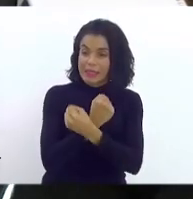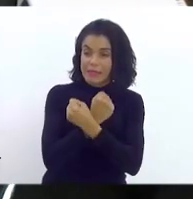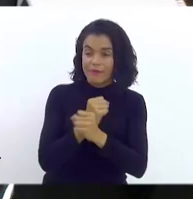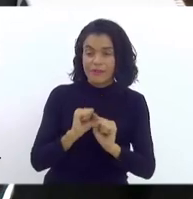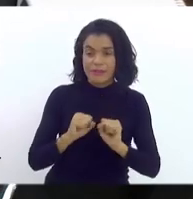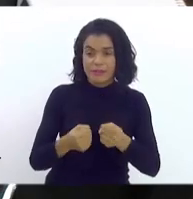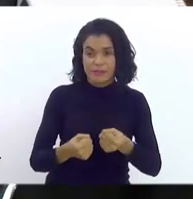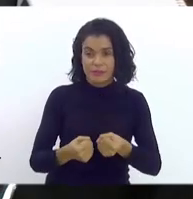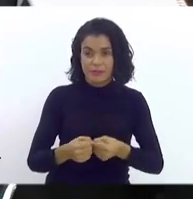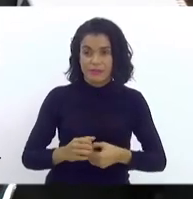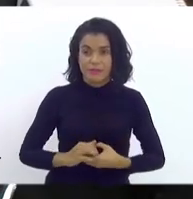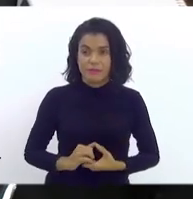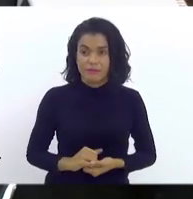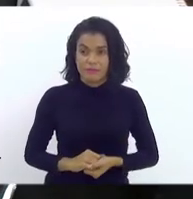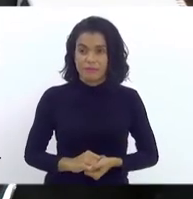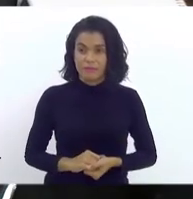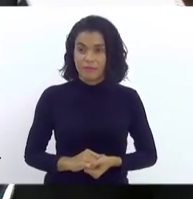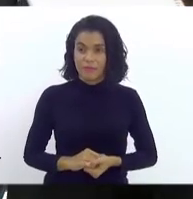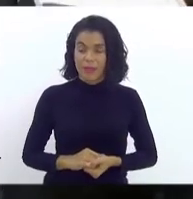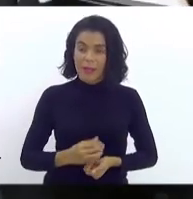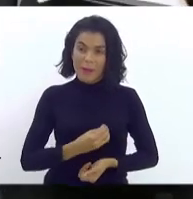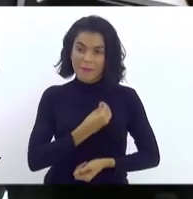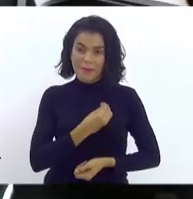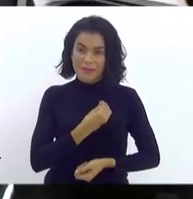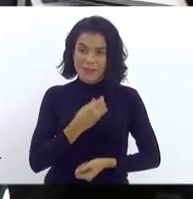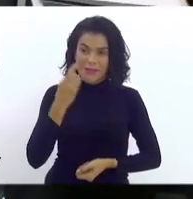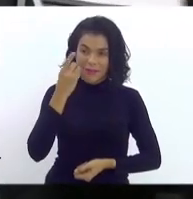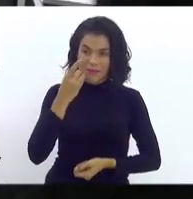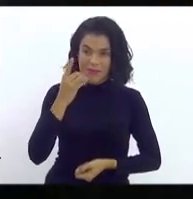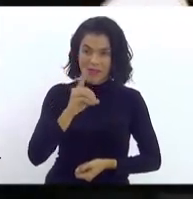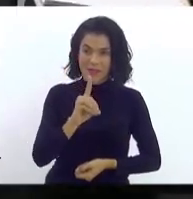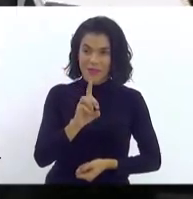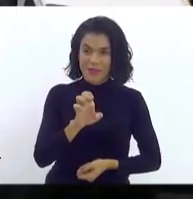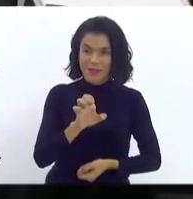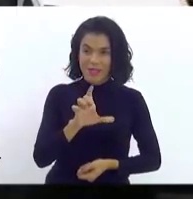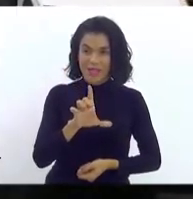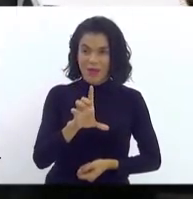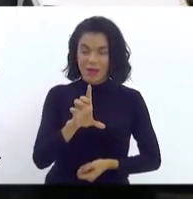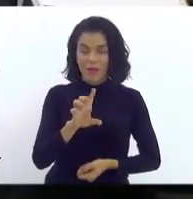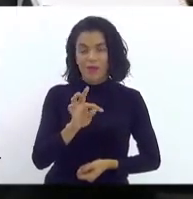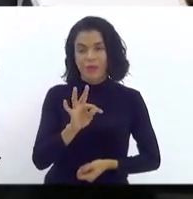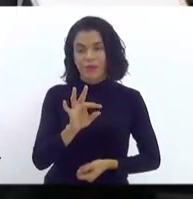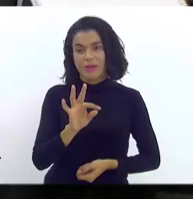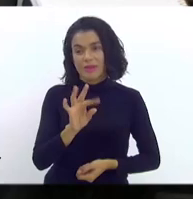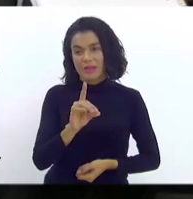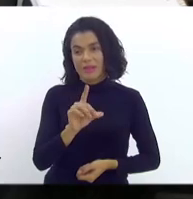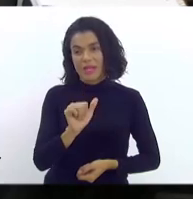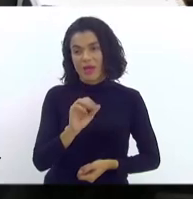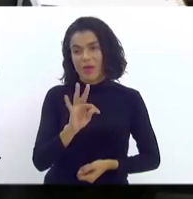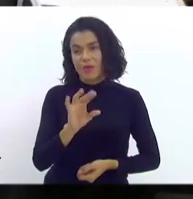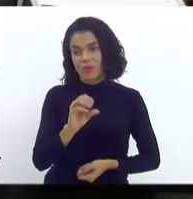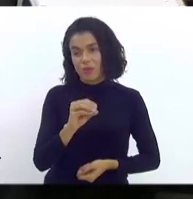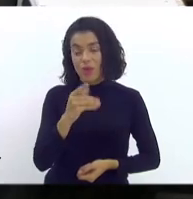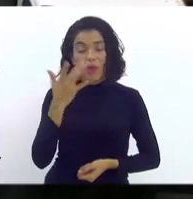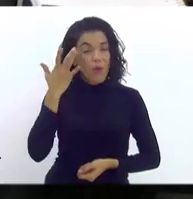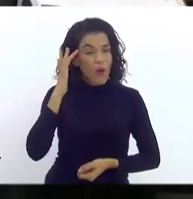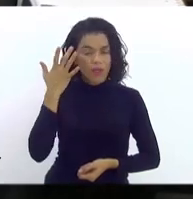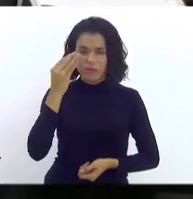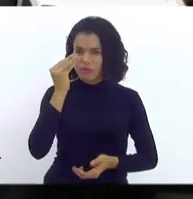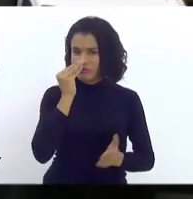retorno da empresa. Destacar a presença do deputado Deodalto. Seja muito bem-vindo, deputado Deodalto. Então, entendo que não houve nenhum descumprimento.